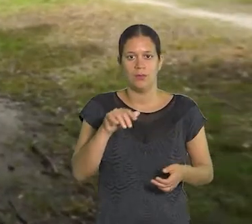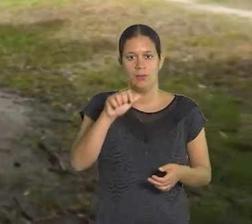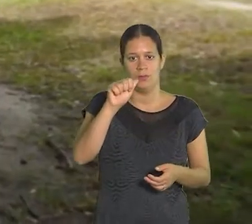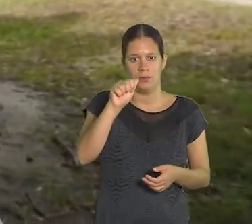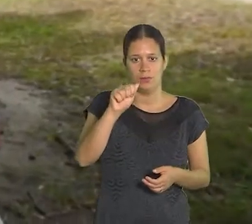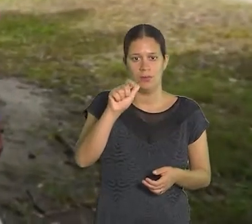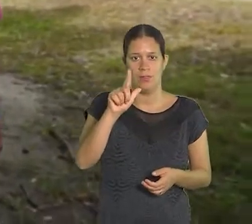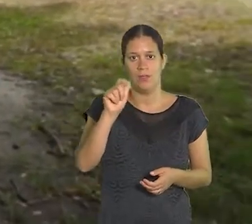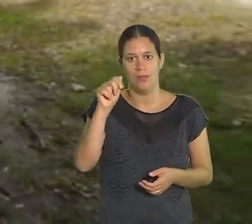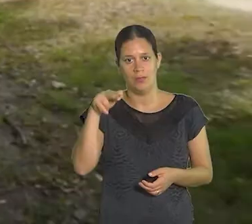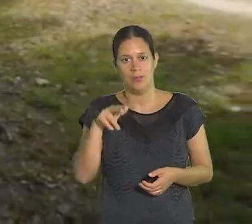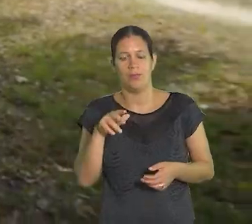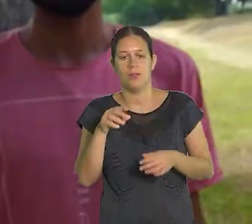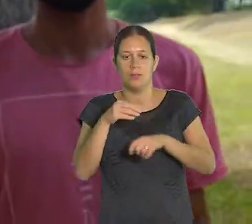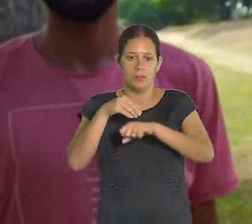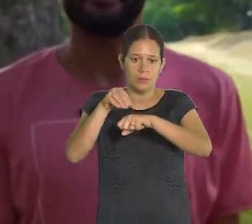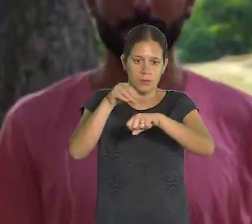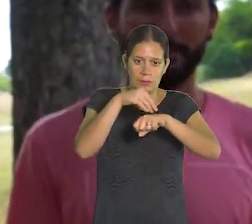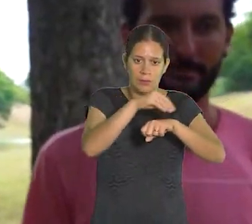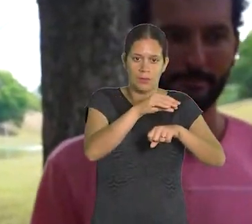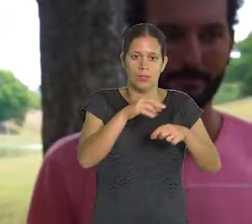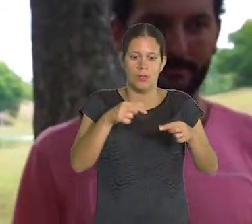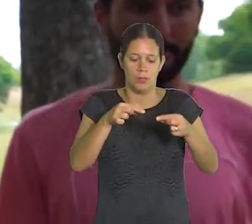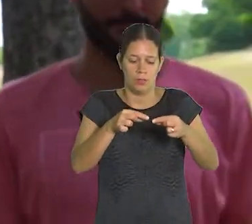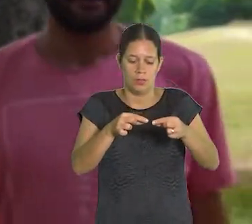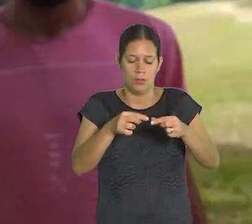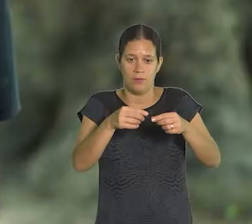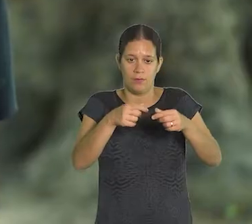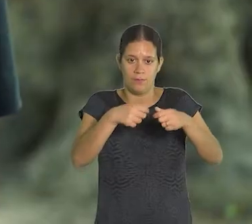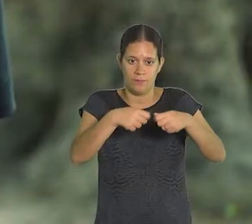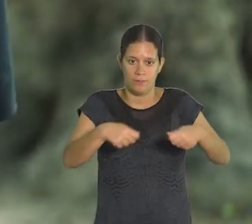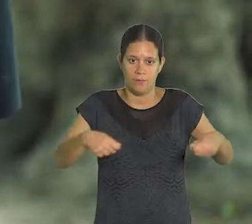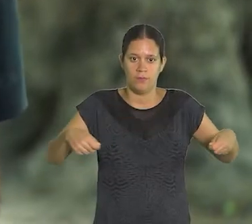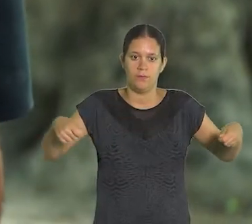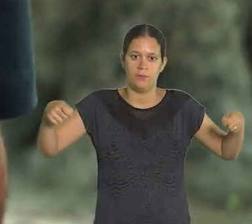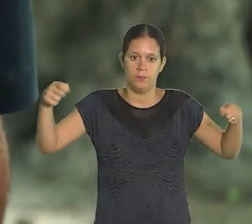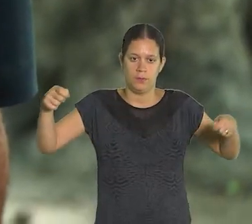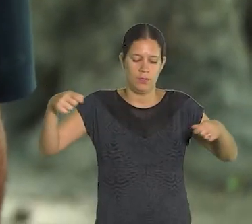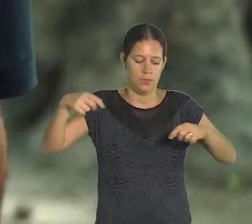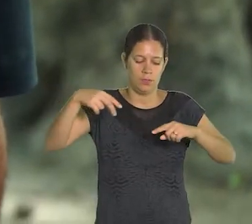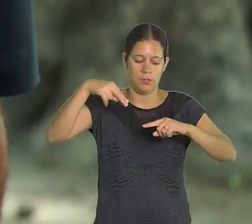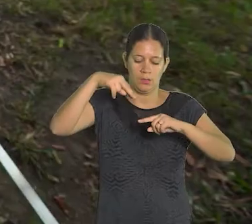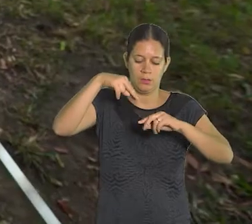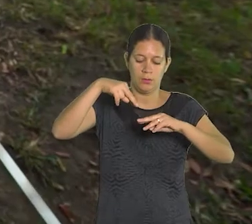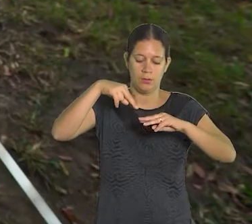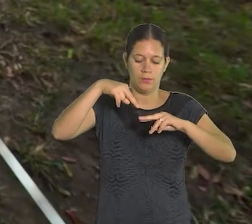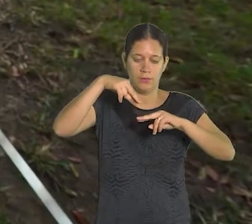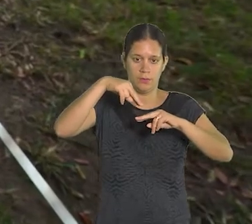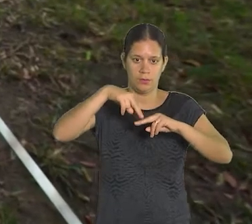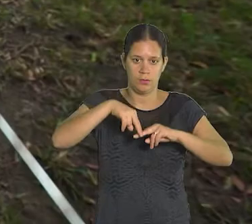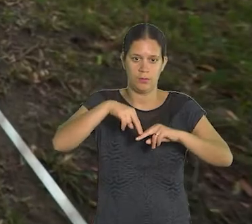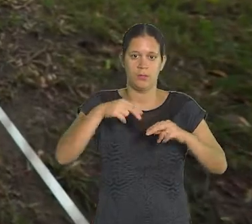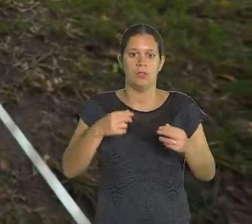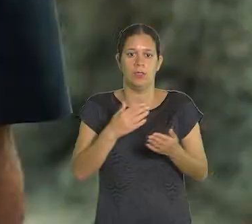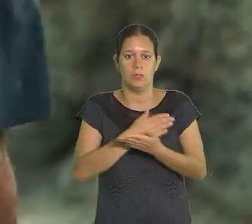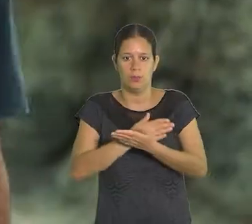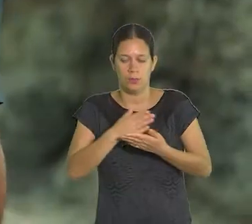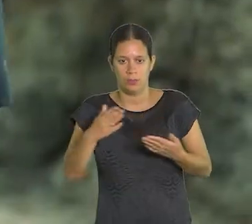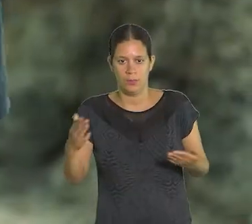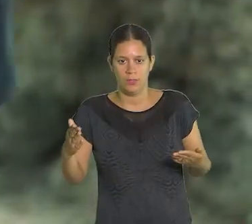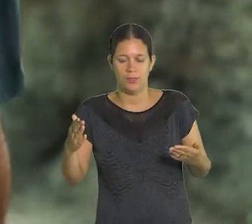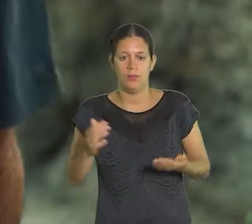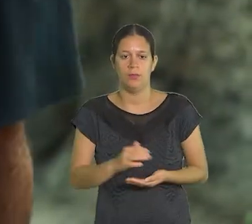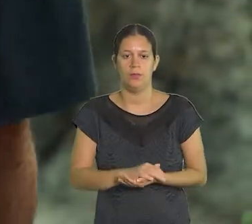Agora a gente está aqui com a Alan para demonstrar essas dicas, né? É importante a gente se posiciona na fita, coloca a fita entre as pernas, escolhe o nosso pé de apoio